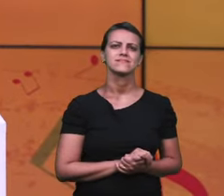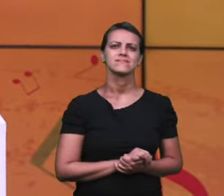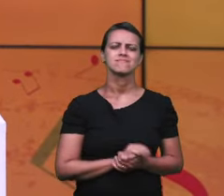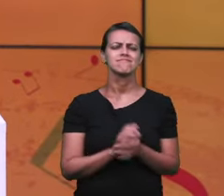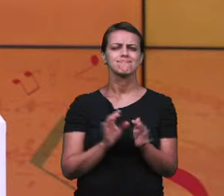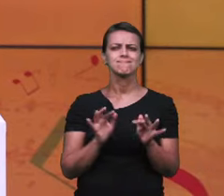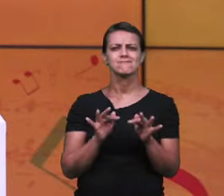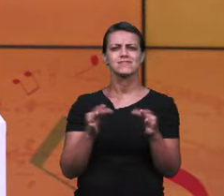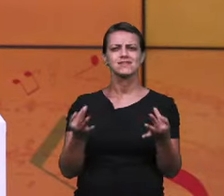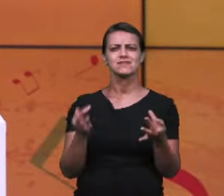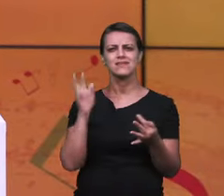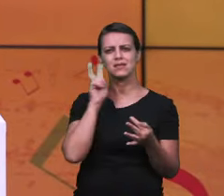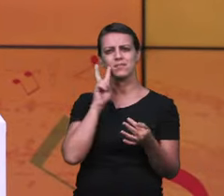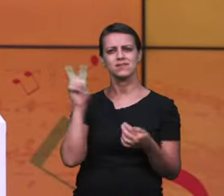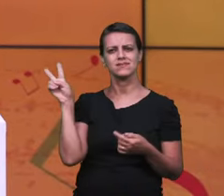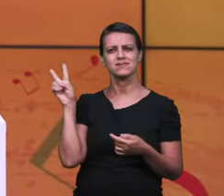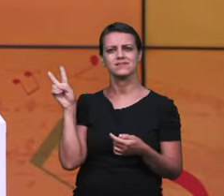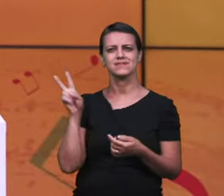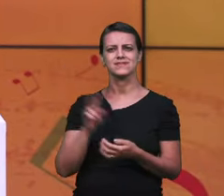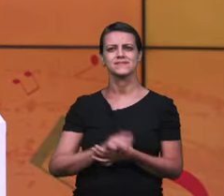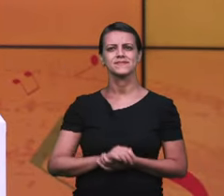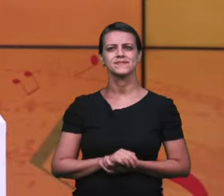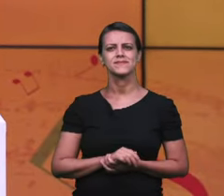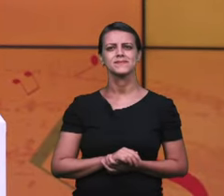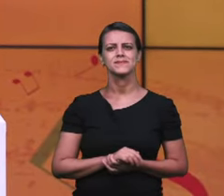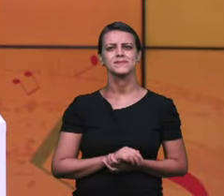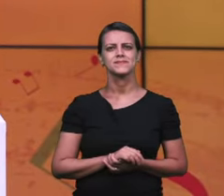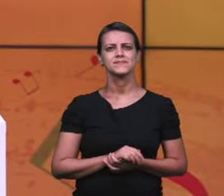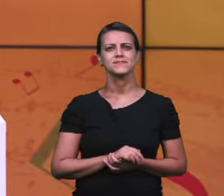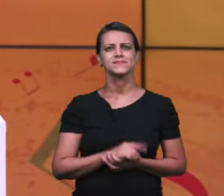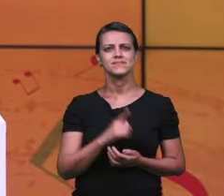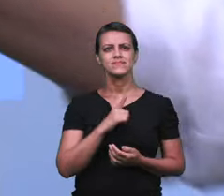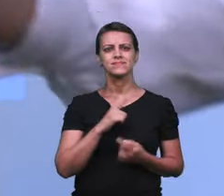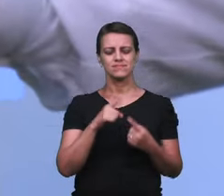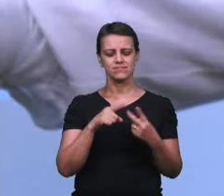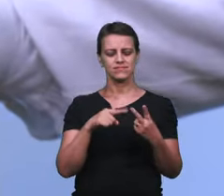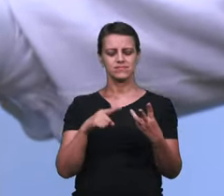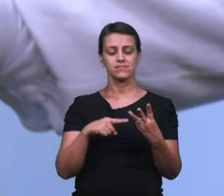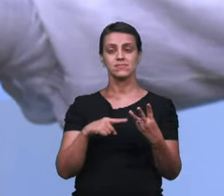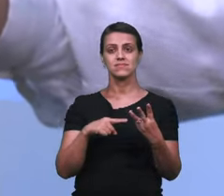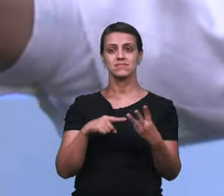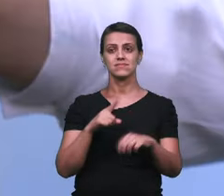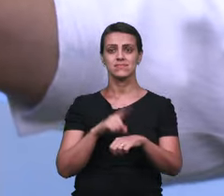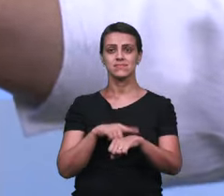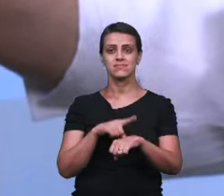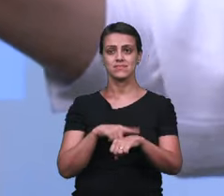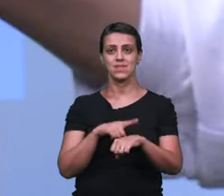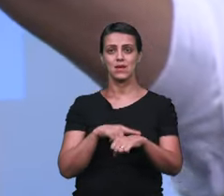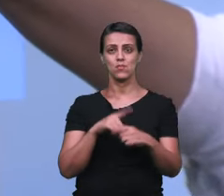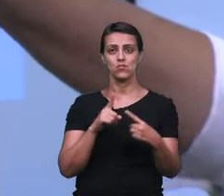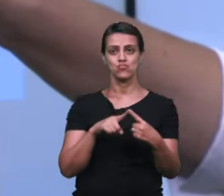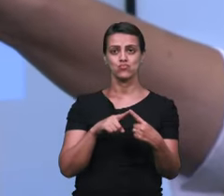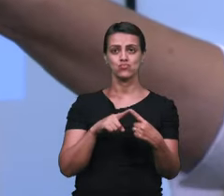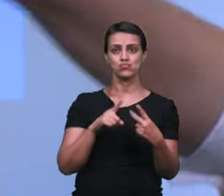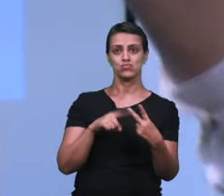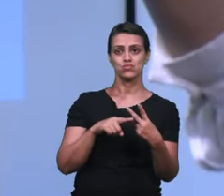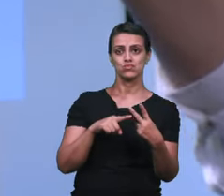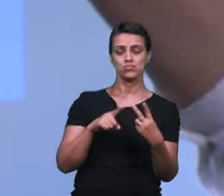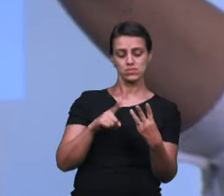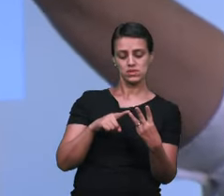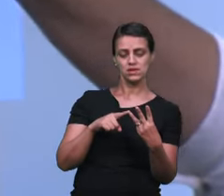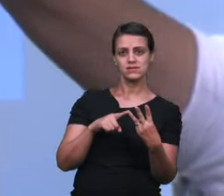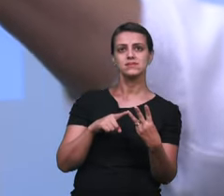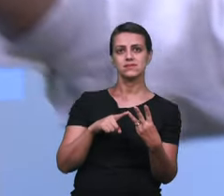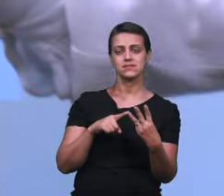forma facilitada. Aqui nós temos três tempos. Um, dois, três.